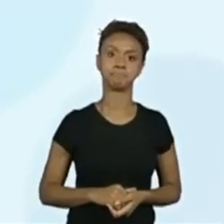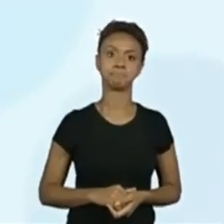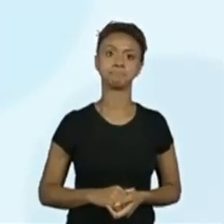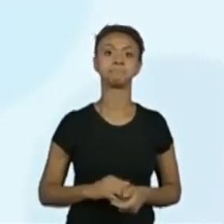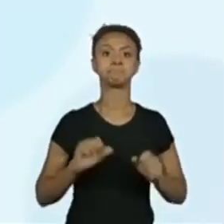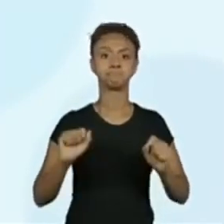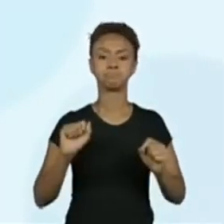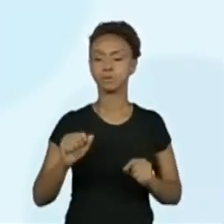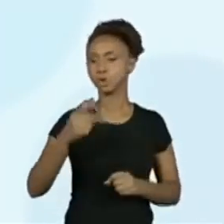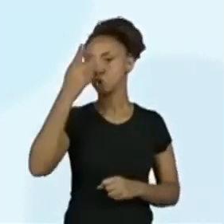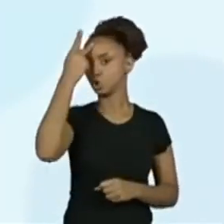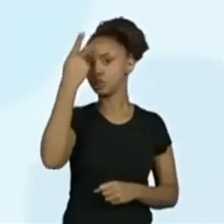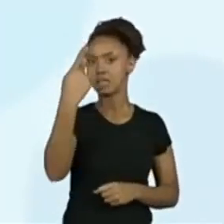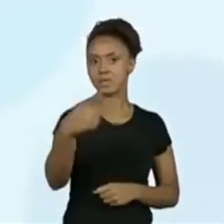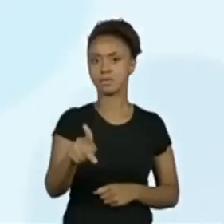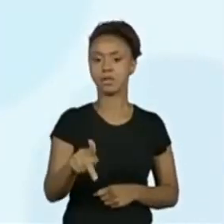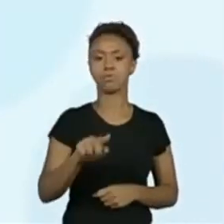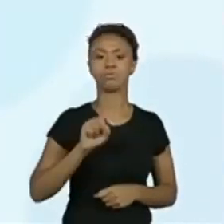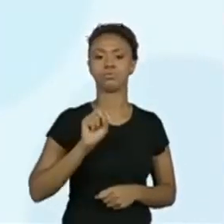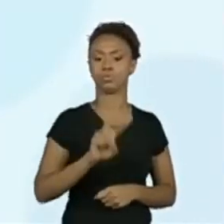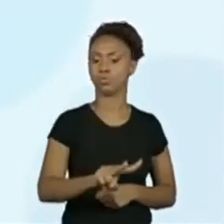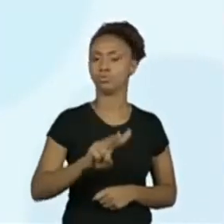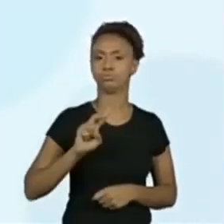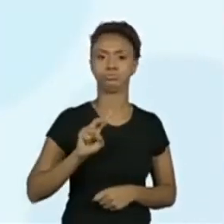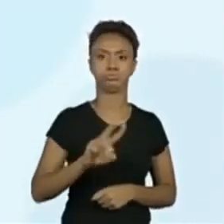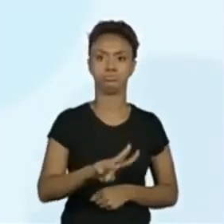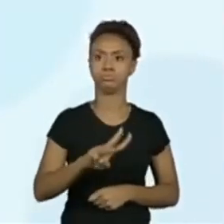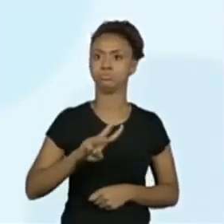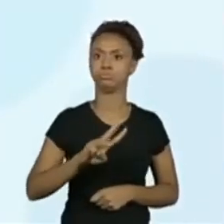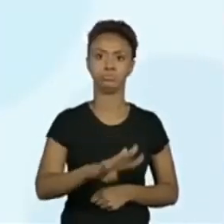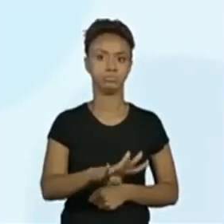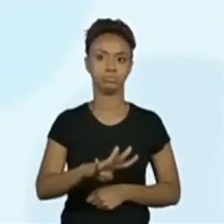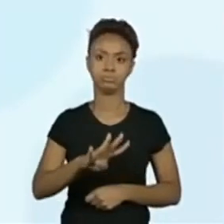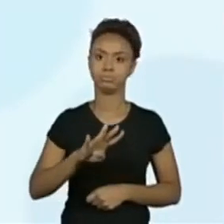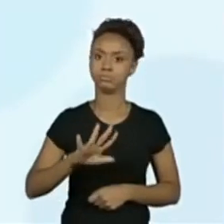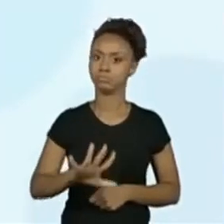e apresentar os dedos.